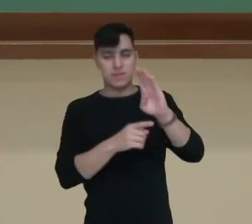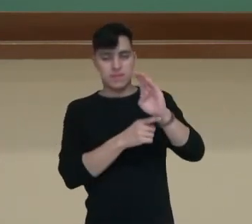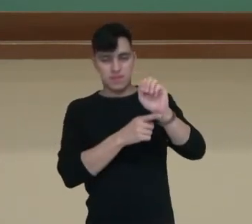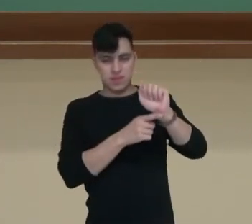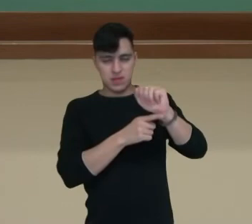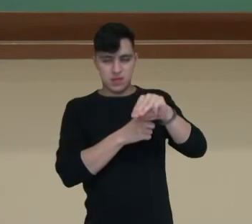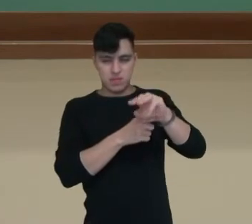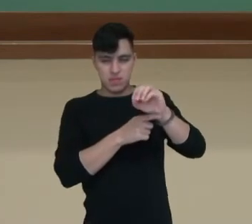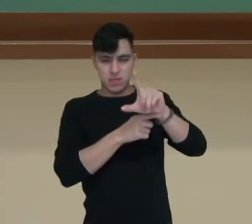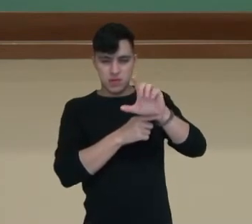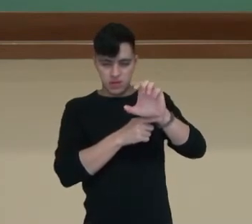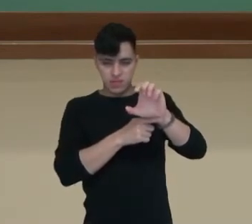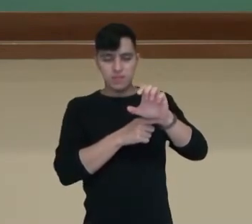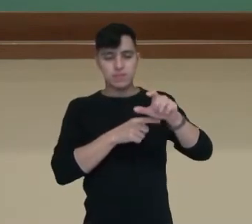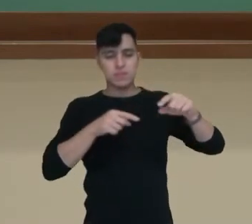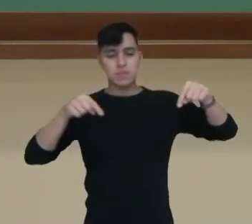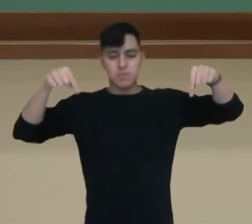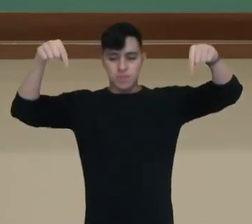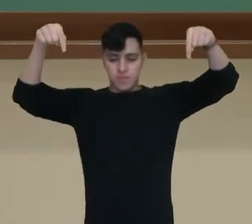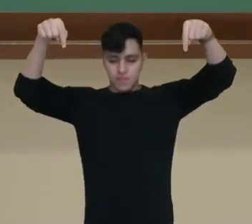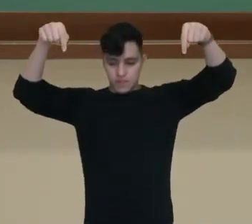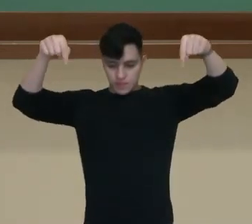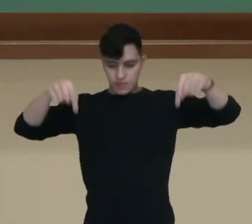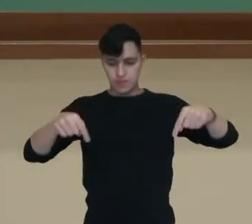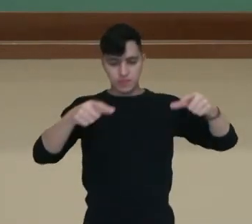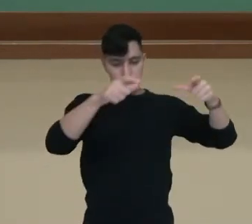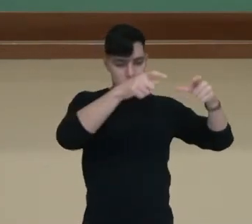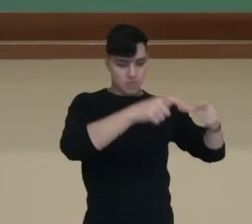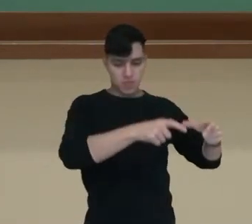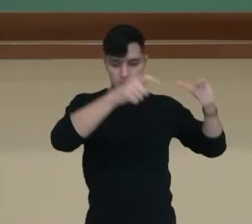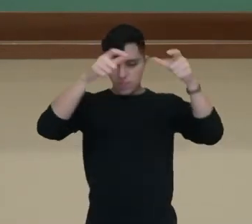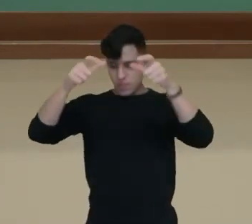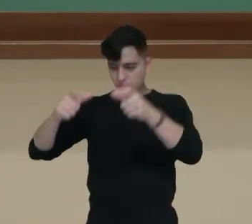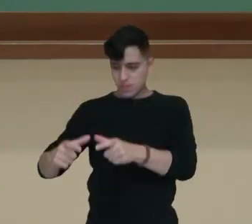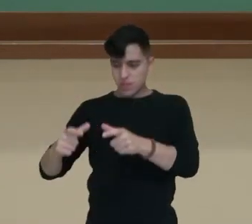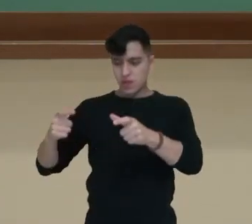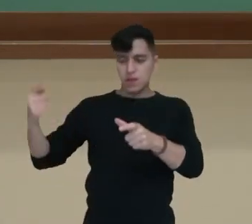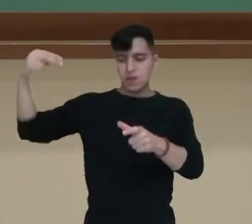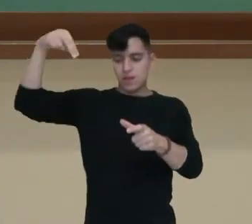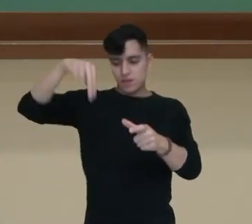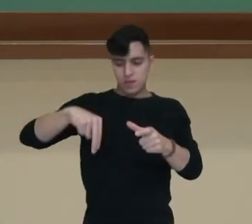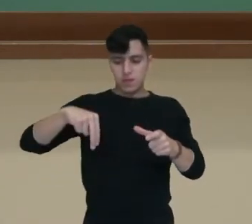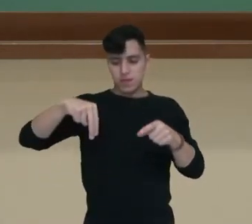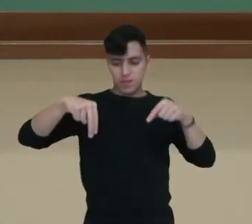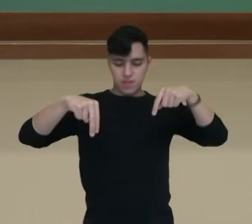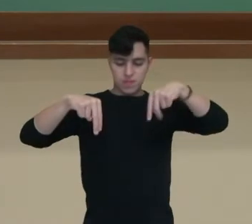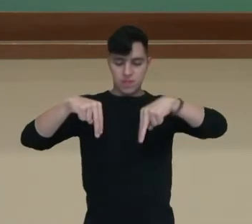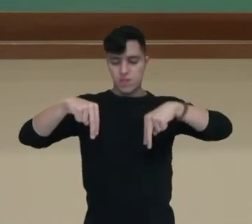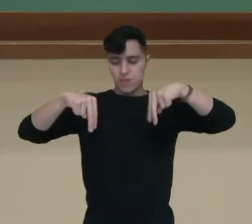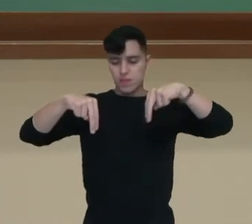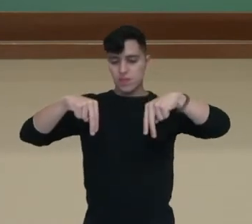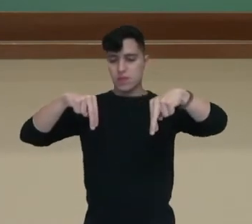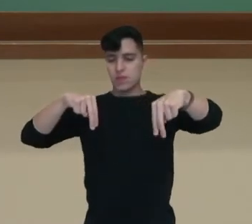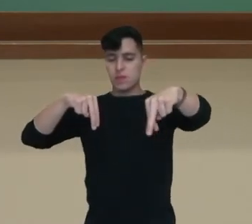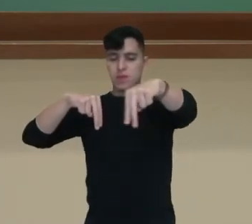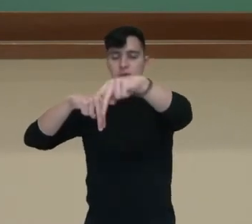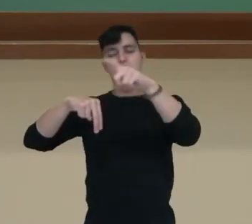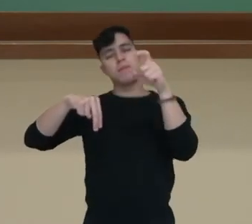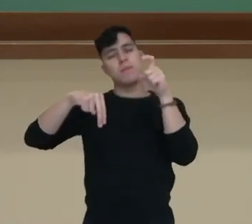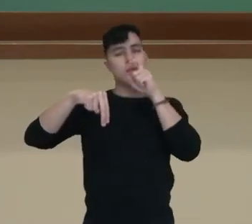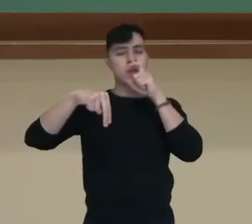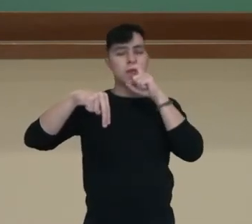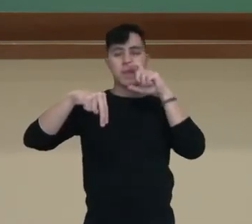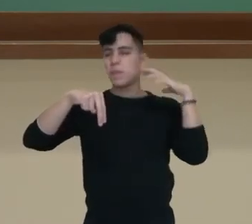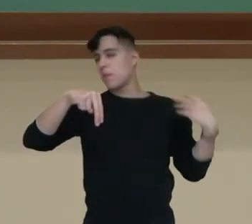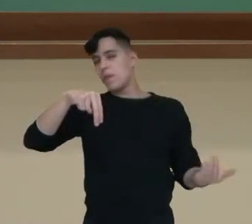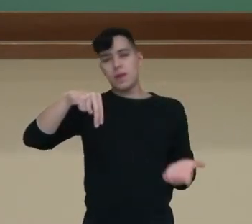e fica dentro do bambolê e a outra pessoa fica fora do bambolê. Você pode convidar o pai para fazer